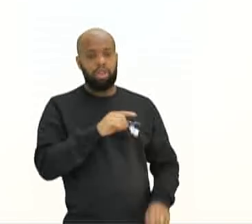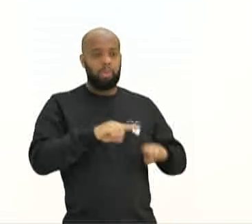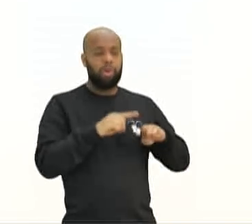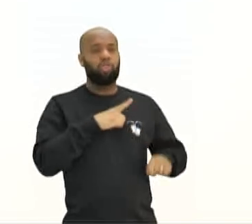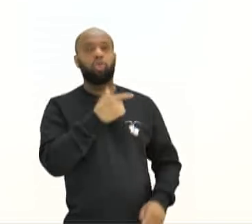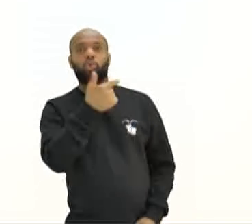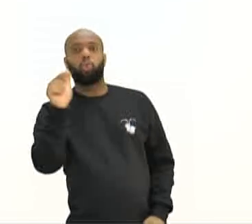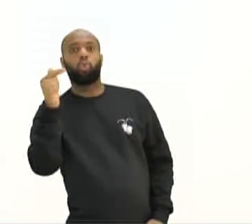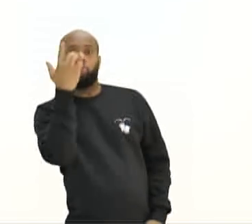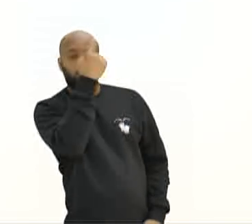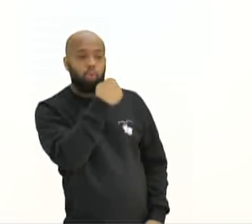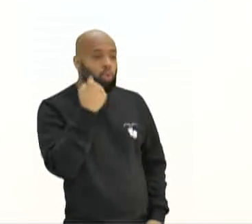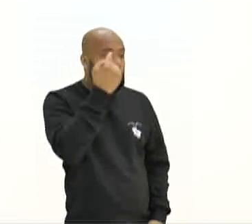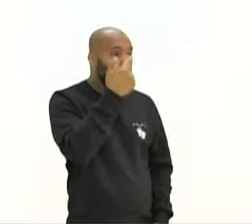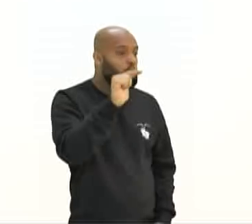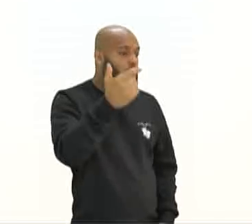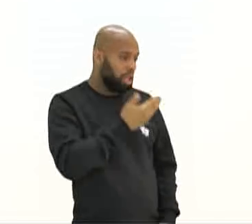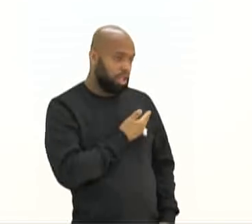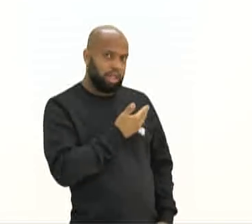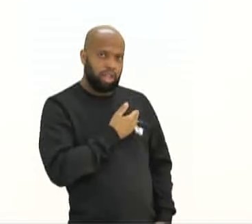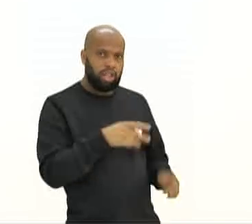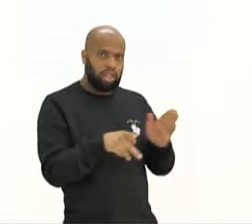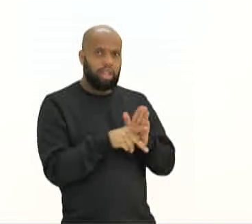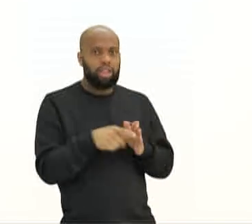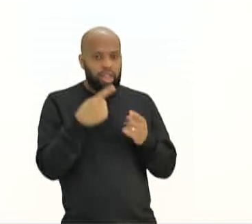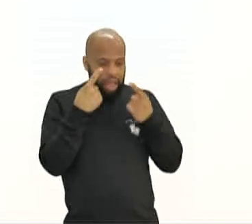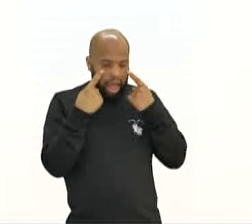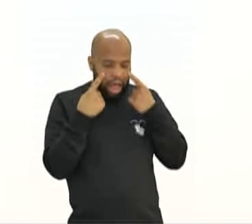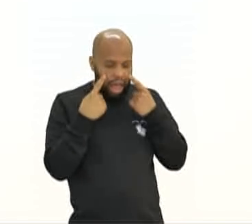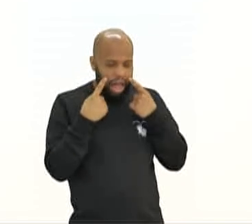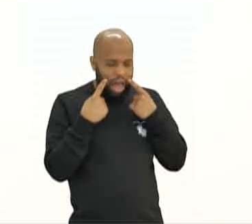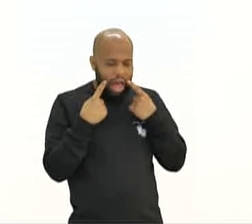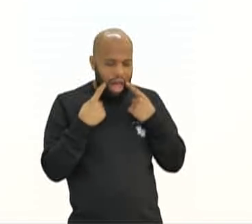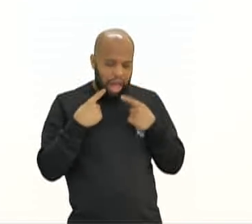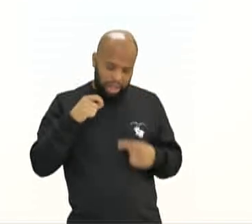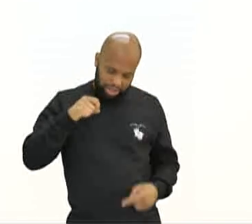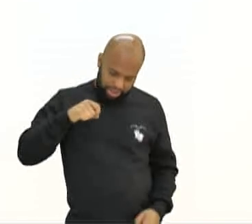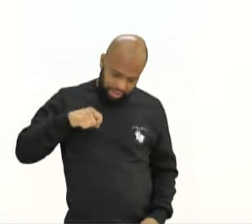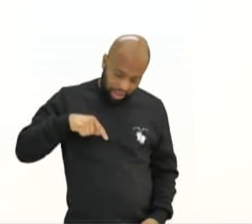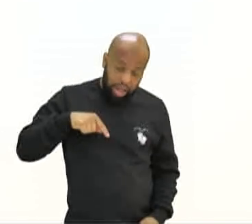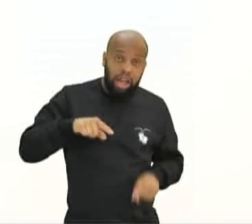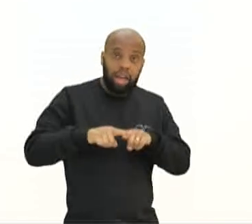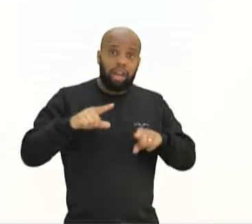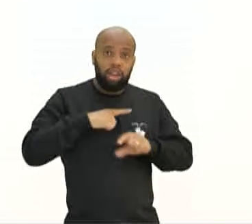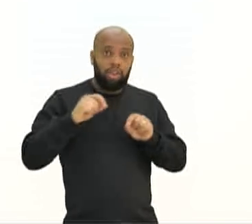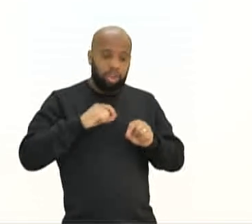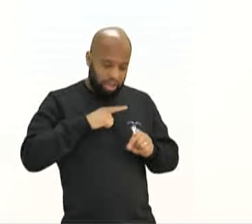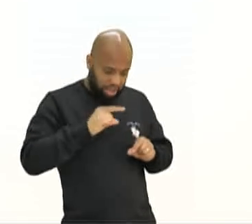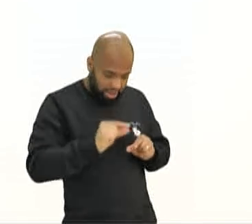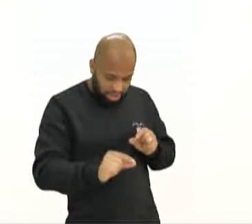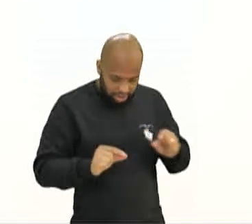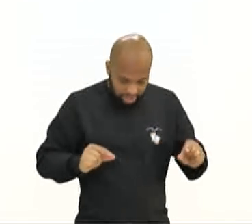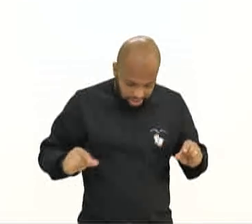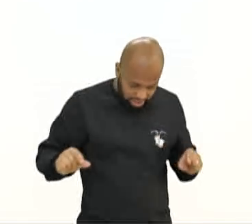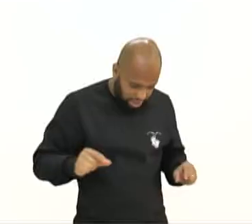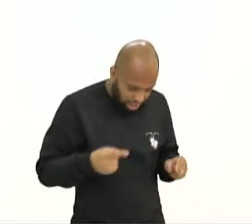de tantas amigas, não na lágrima que logo caiu, mas nos cacos que cobriam o